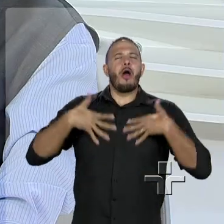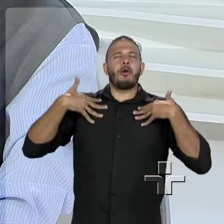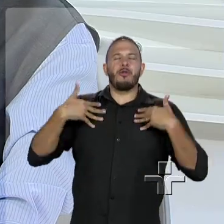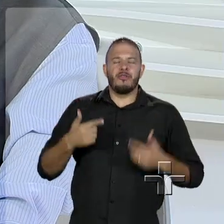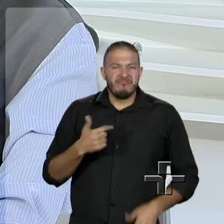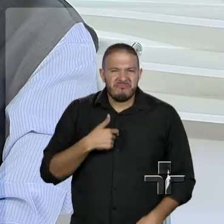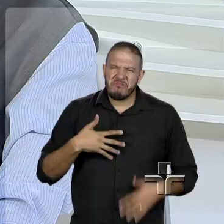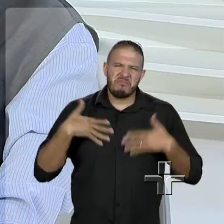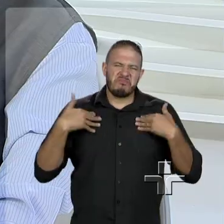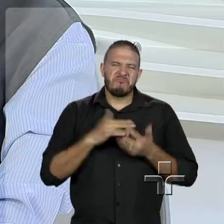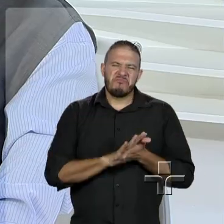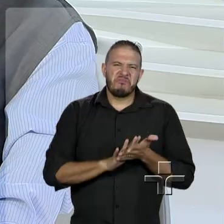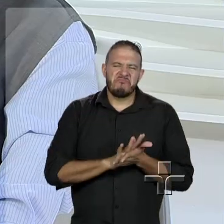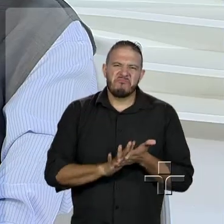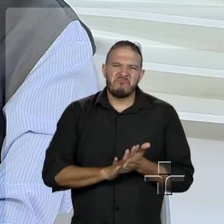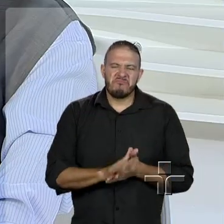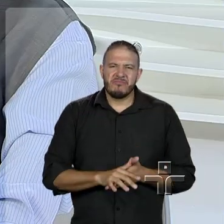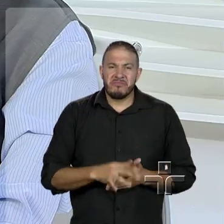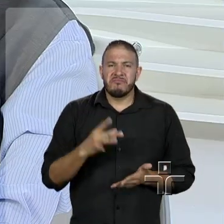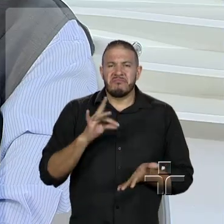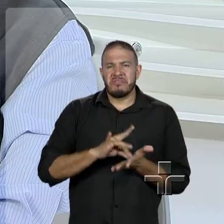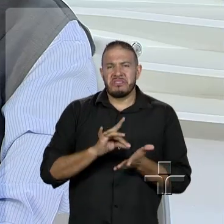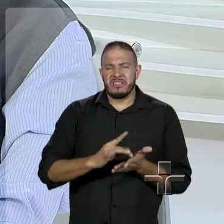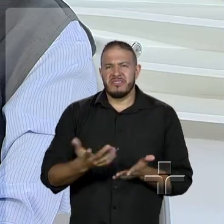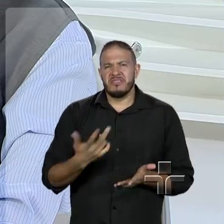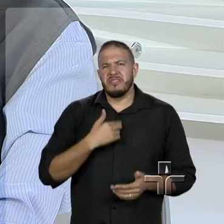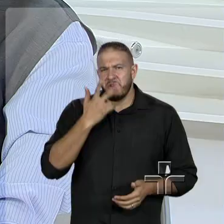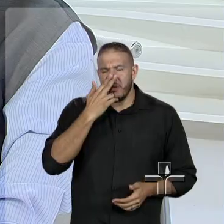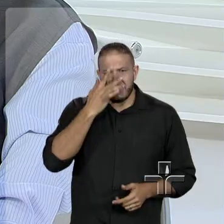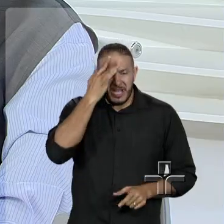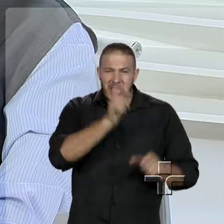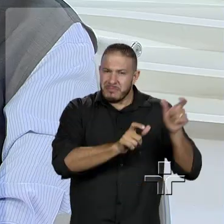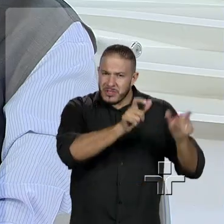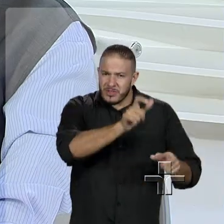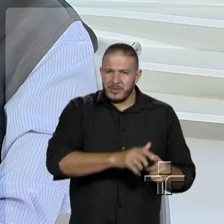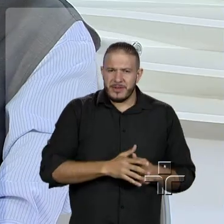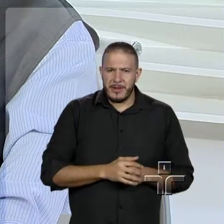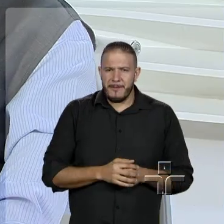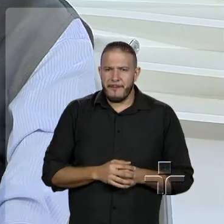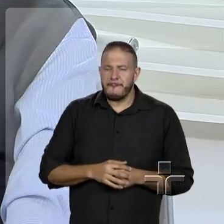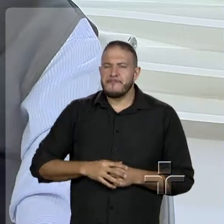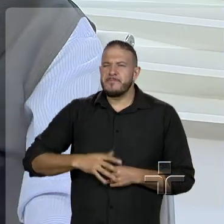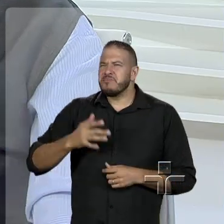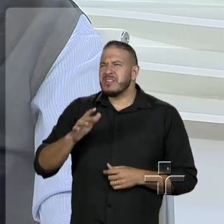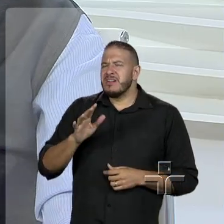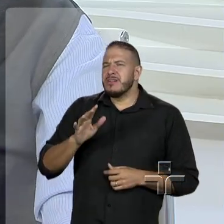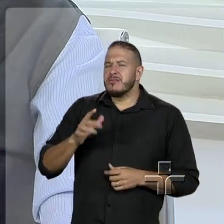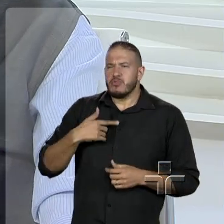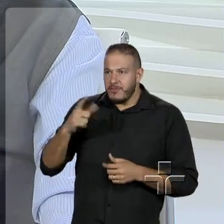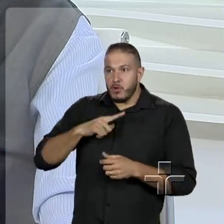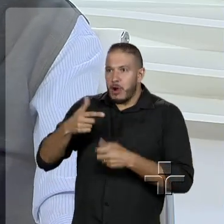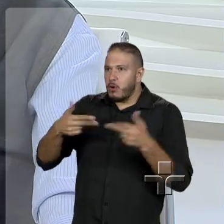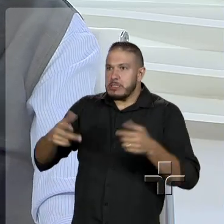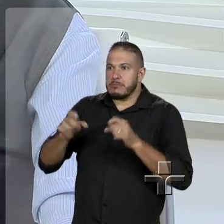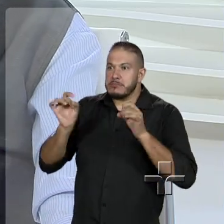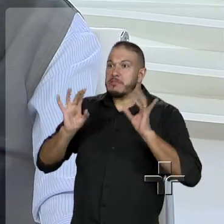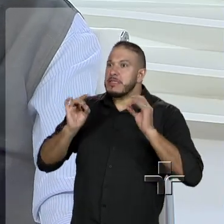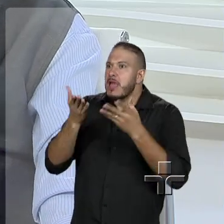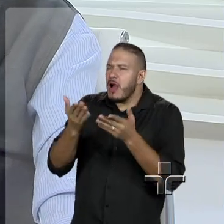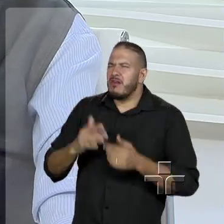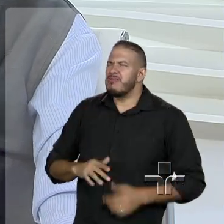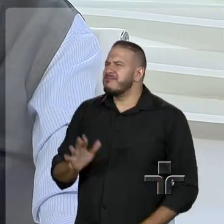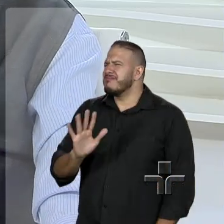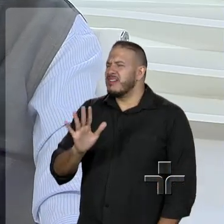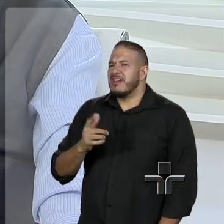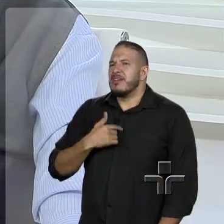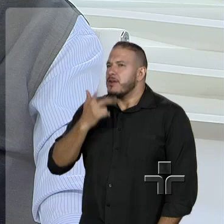nenhum. Realmente, eu acho as pessoas estão equivocadas. Teve assim um grande feito? Não, eu acho o seguinte, você só